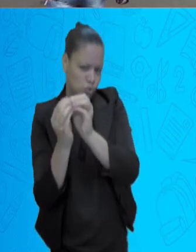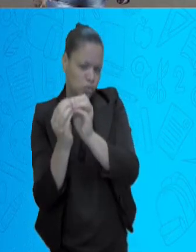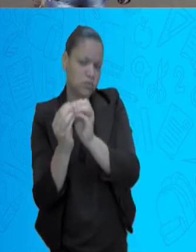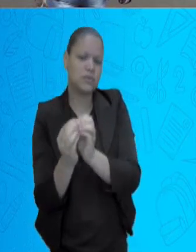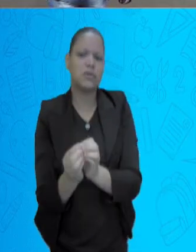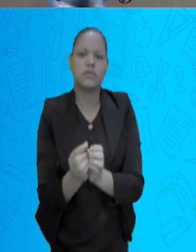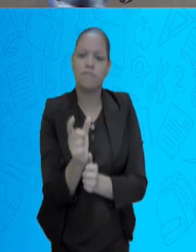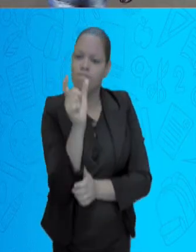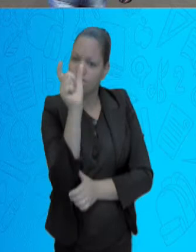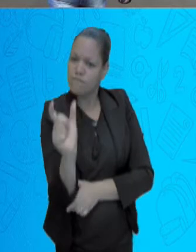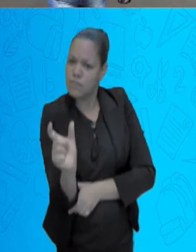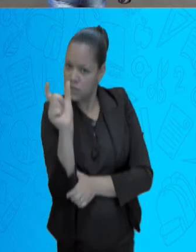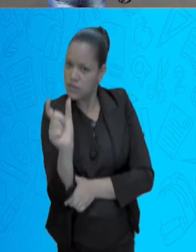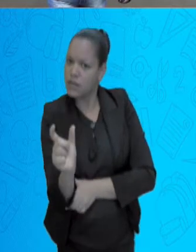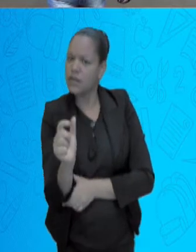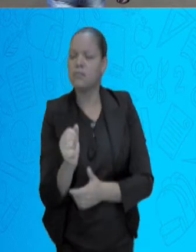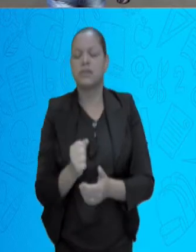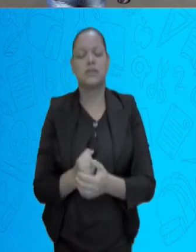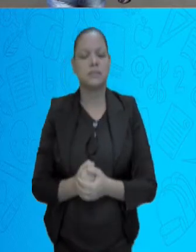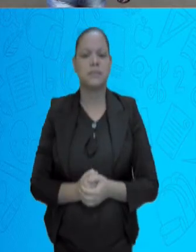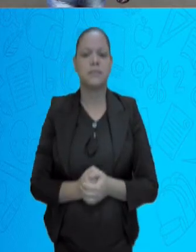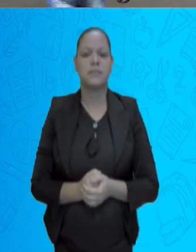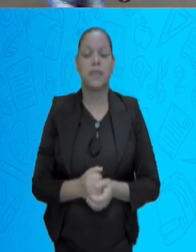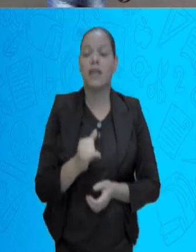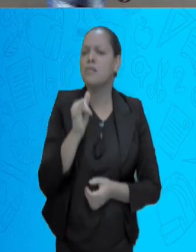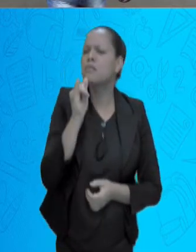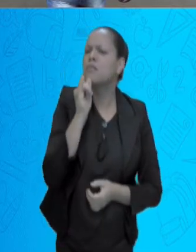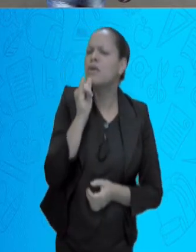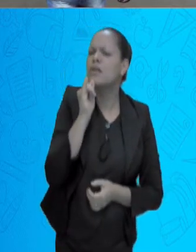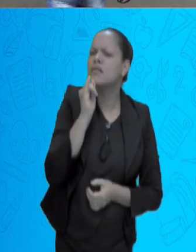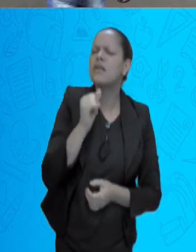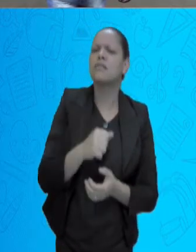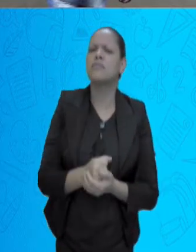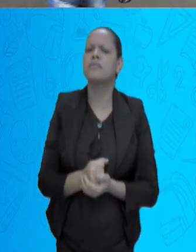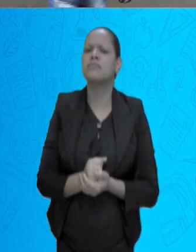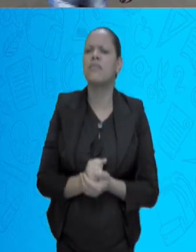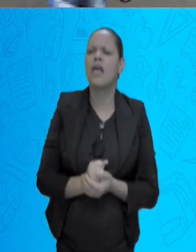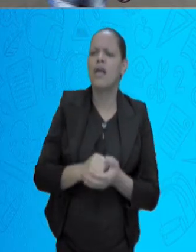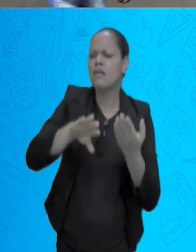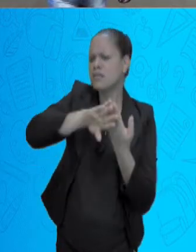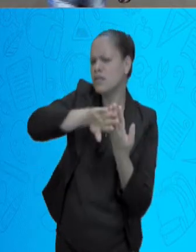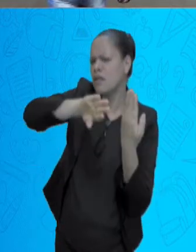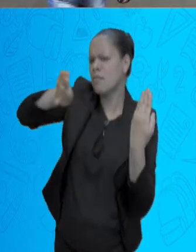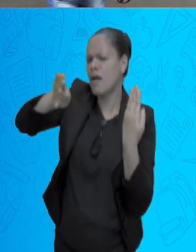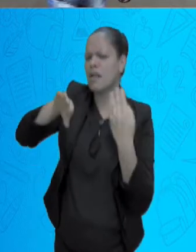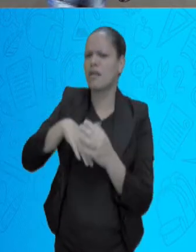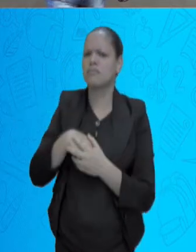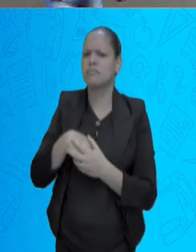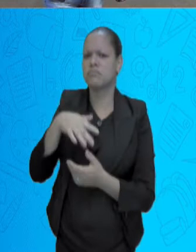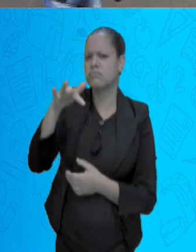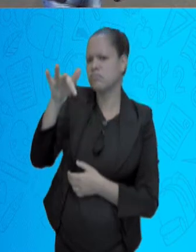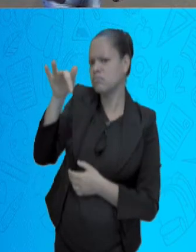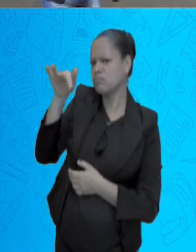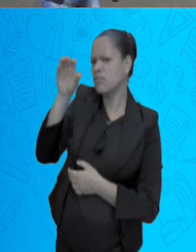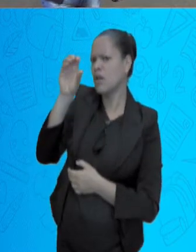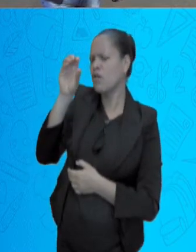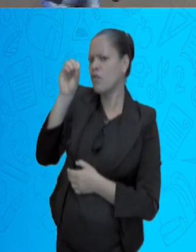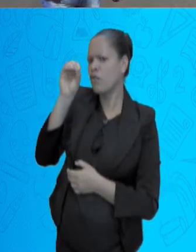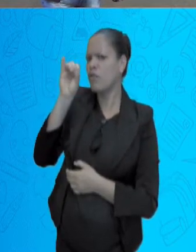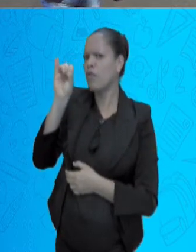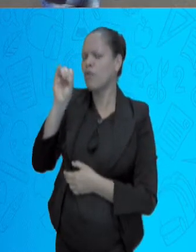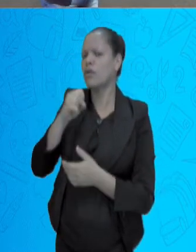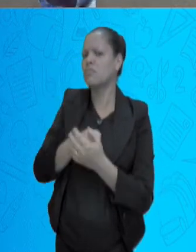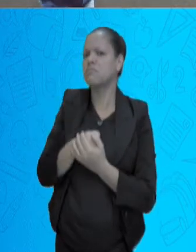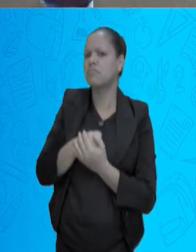sílaba, eu não falo foi, eu falo foi. Foi, eu falo de uma vez, uma única